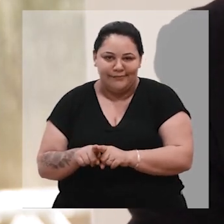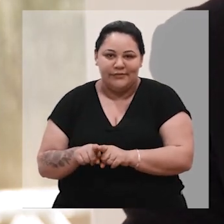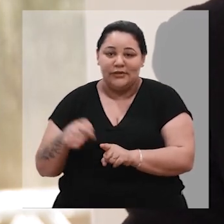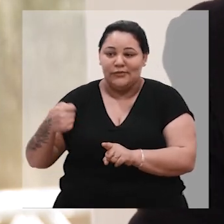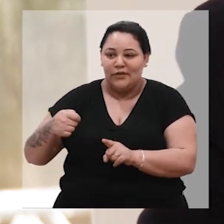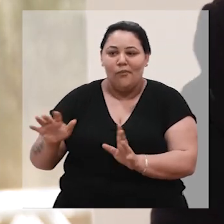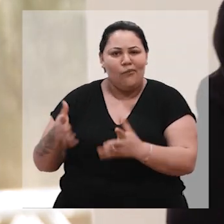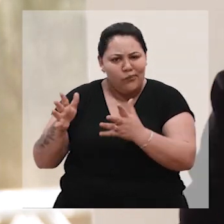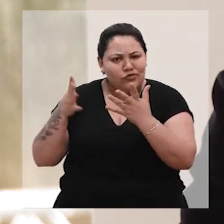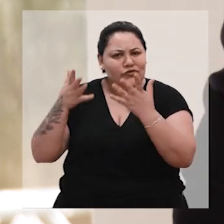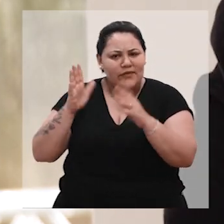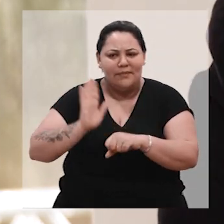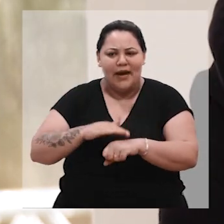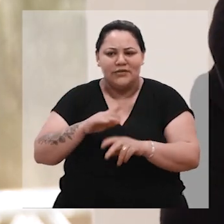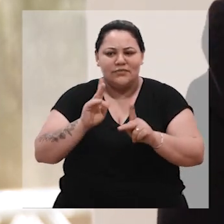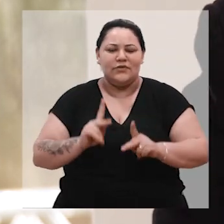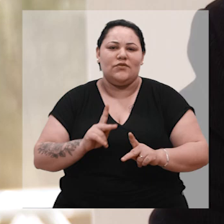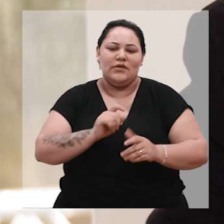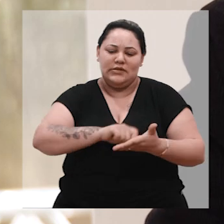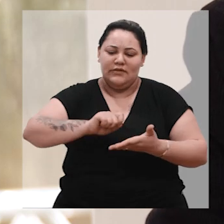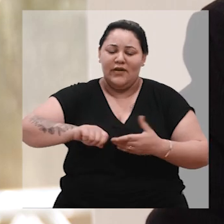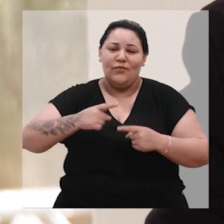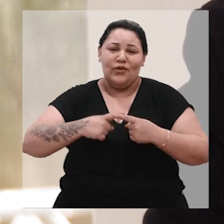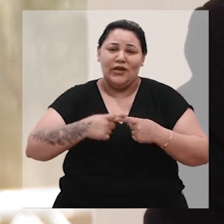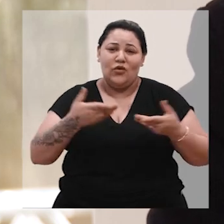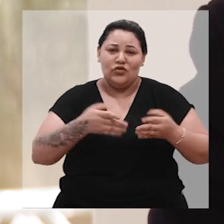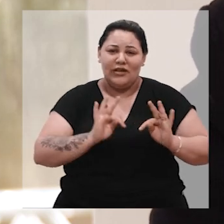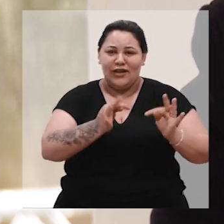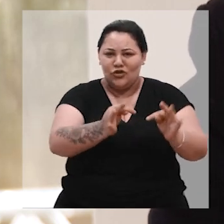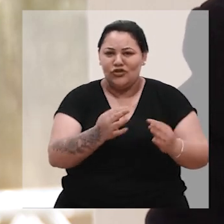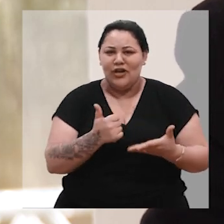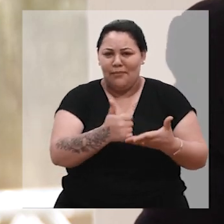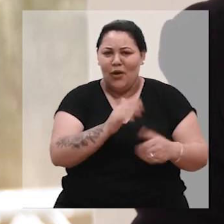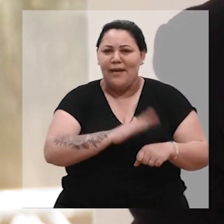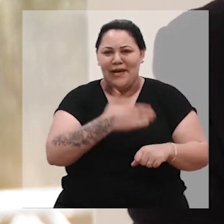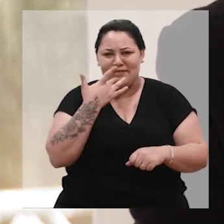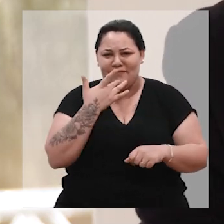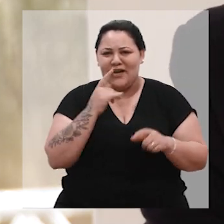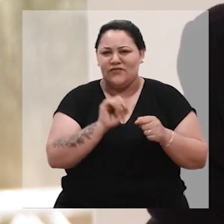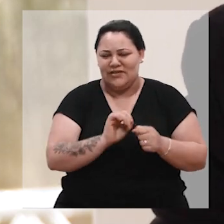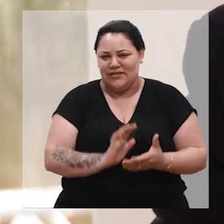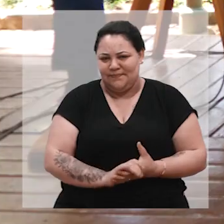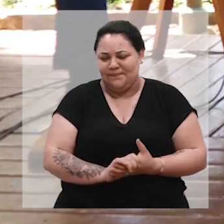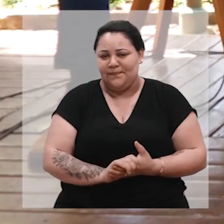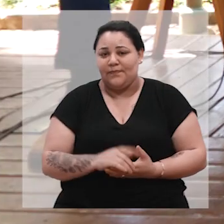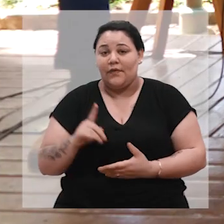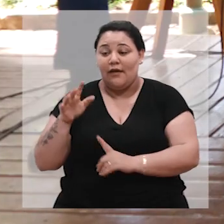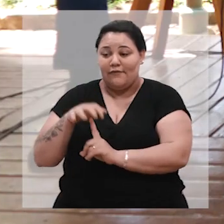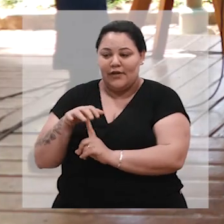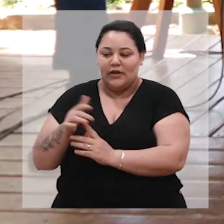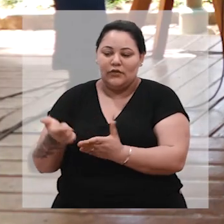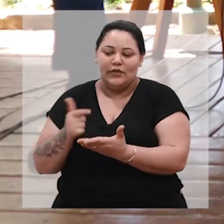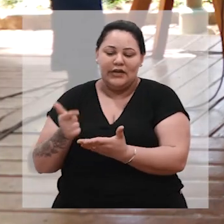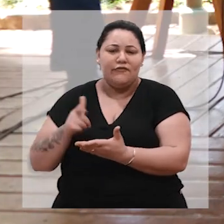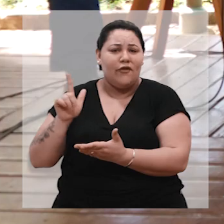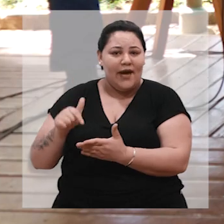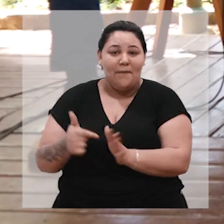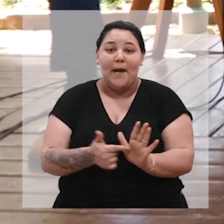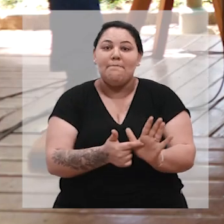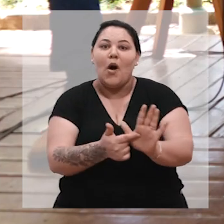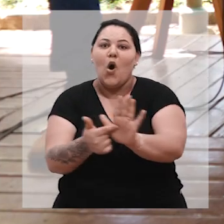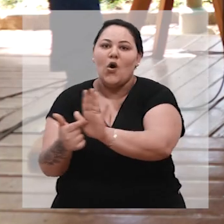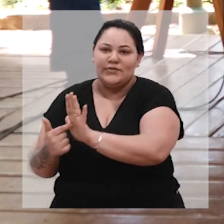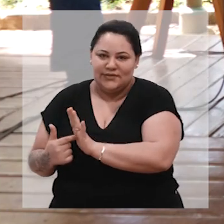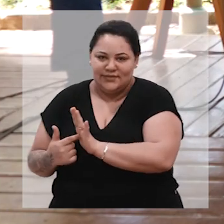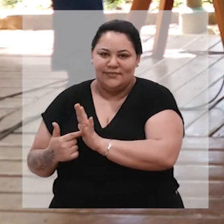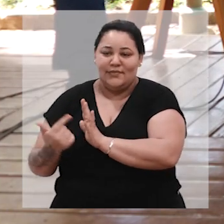tenha mais incentivo para estar escrevendo e estar publicando, né? A tendência é que só aumente, com certeza. A Feira do Livro acaba sendo